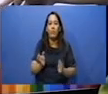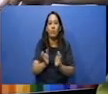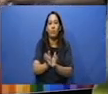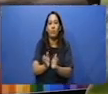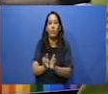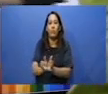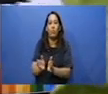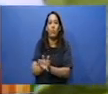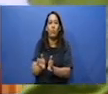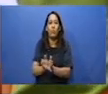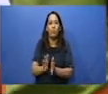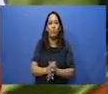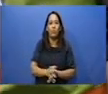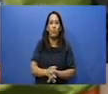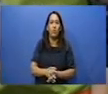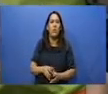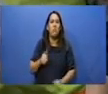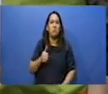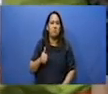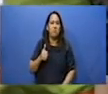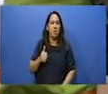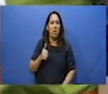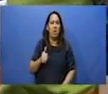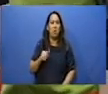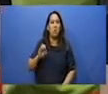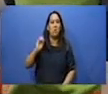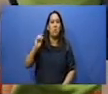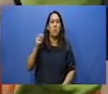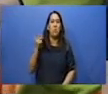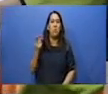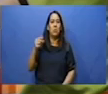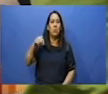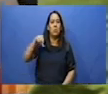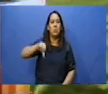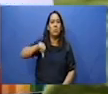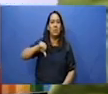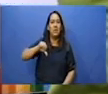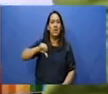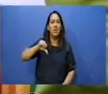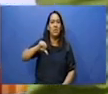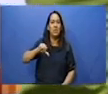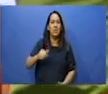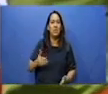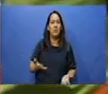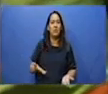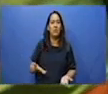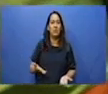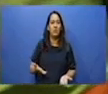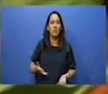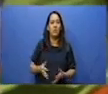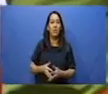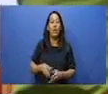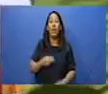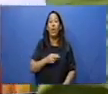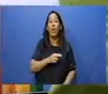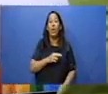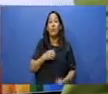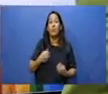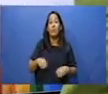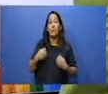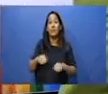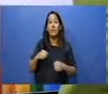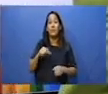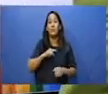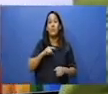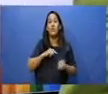notícia? Acharam positiva ou negativa? Por quê? Então, esse daqui é o nosso roteiro.